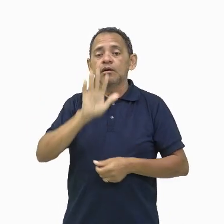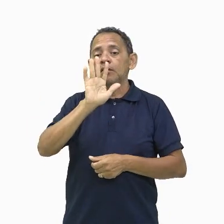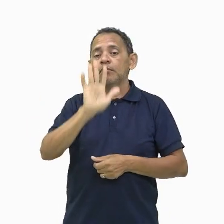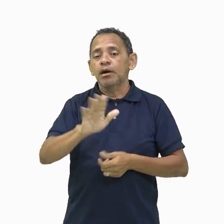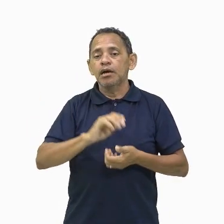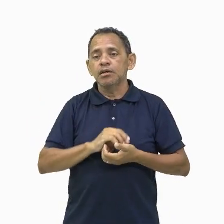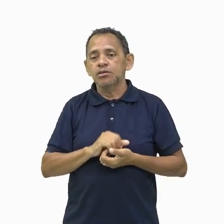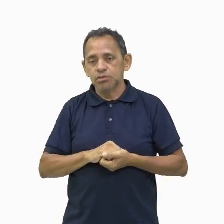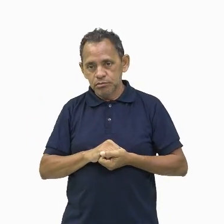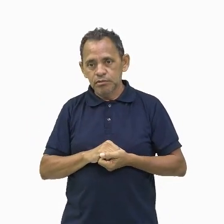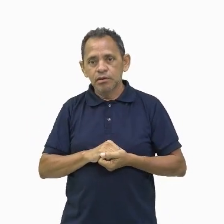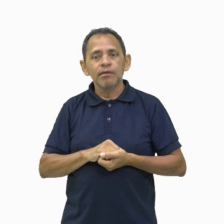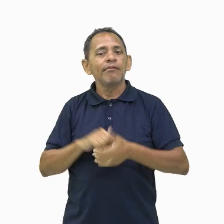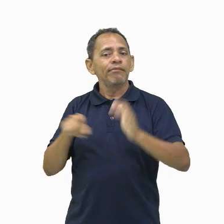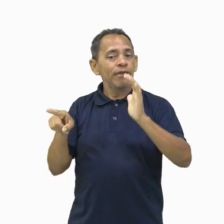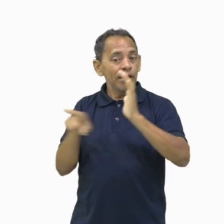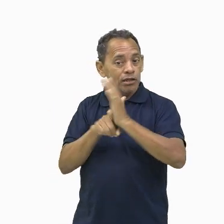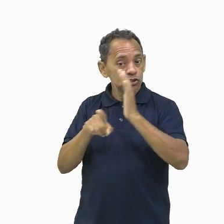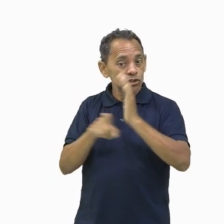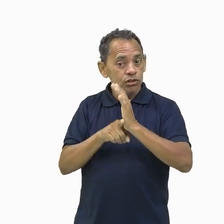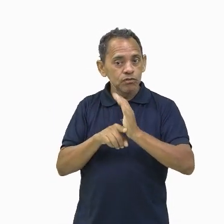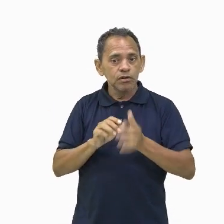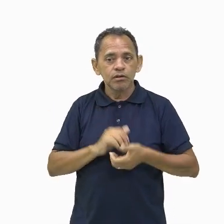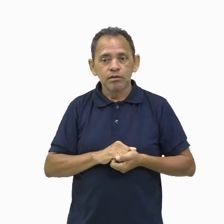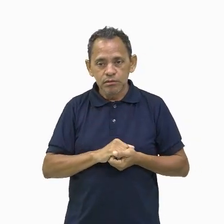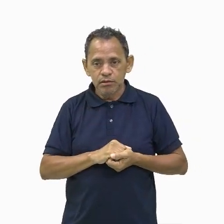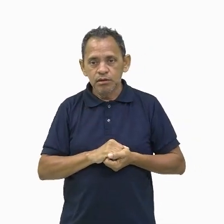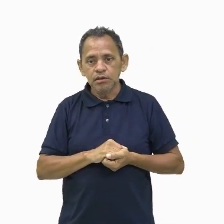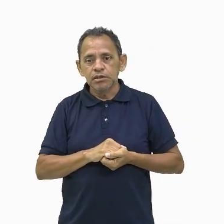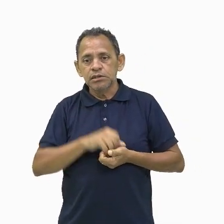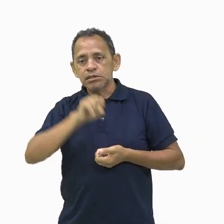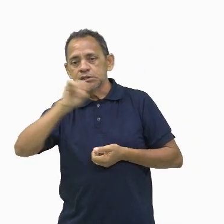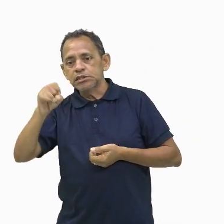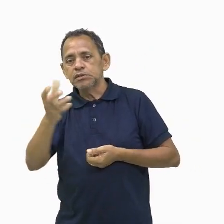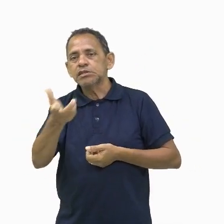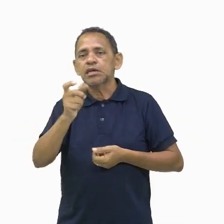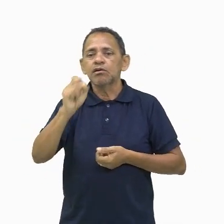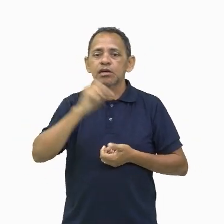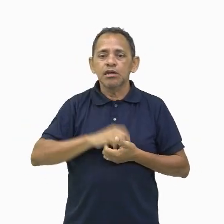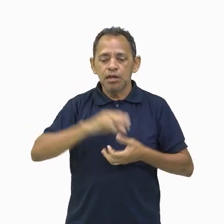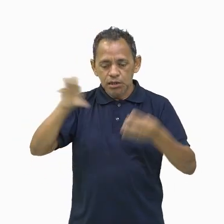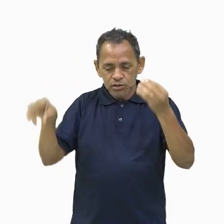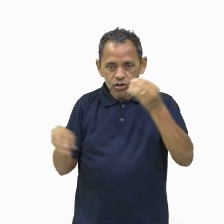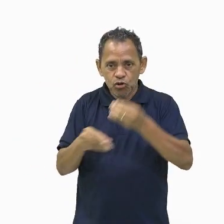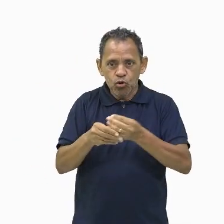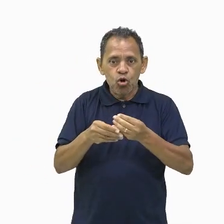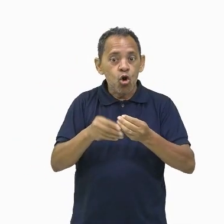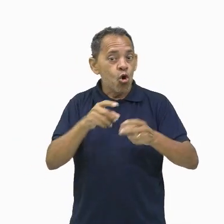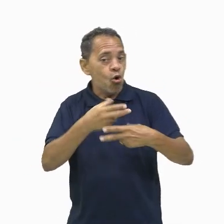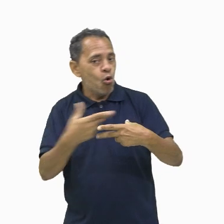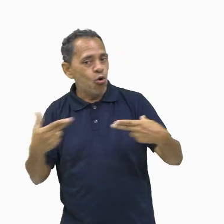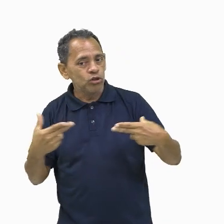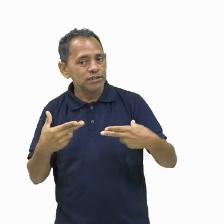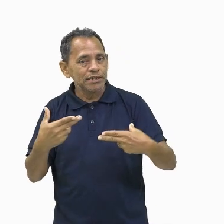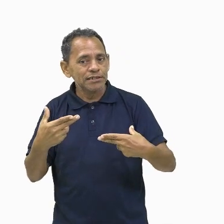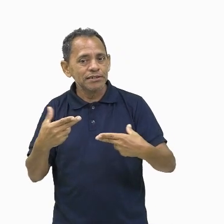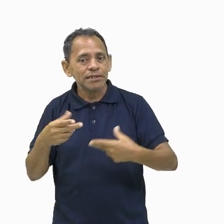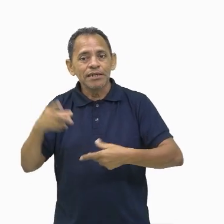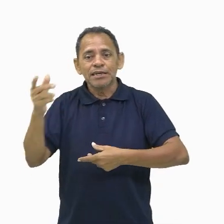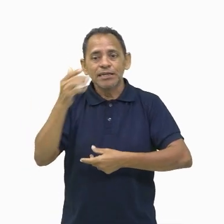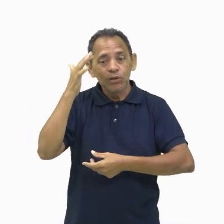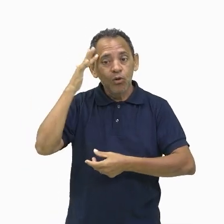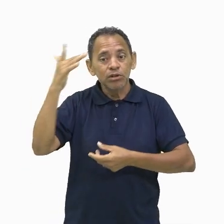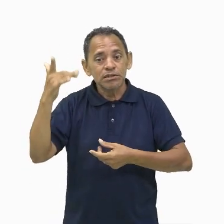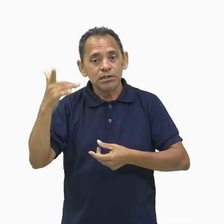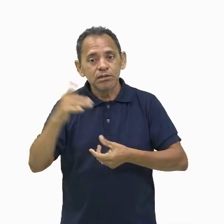ideia negativa, né? Então você usa o nem quando você quer adicionar aí coisas que não acontecem, não foram feitas,